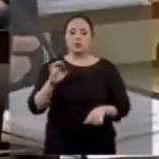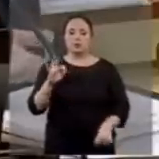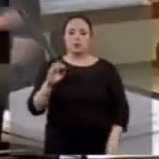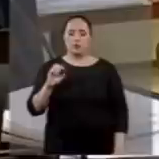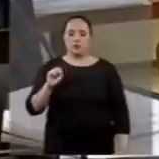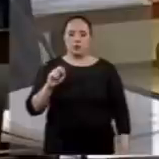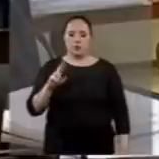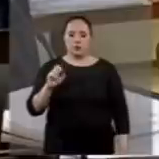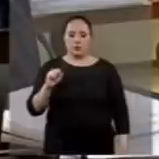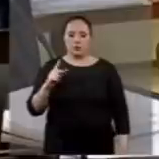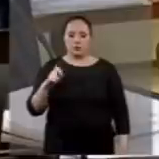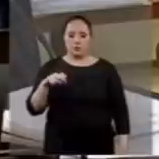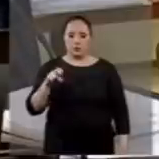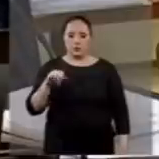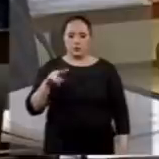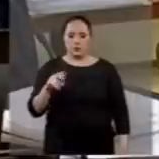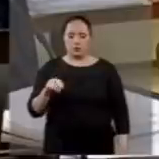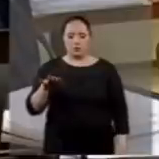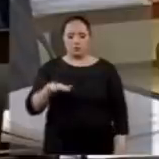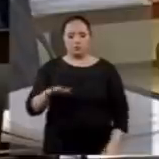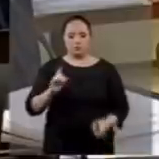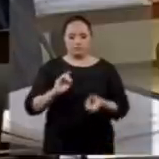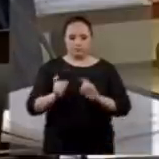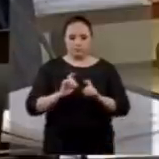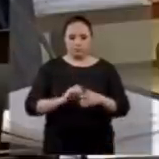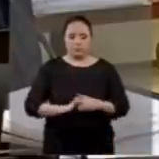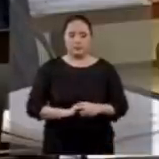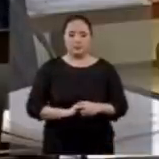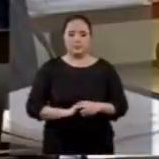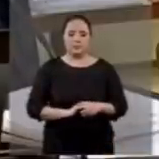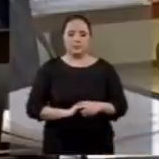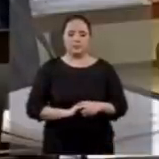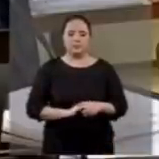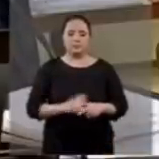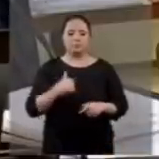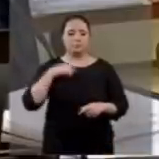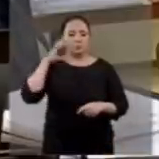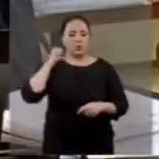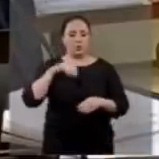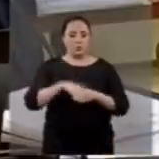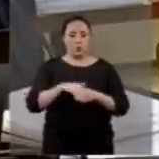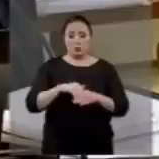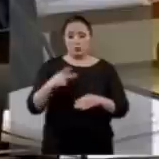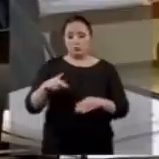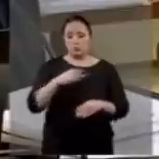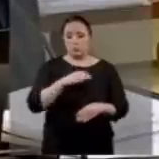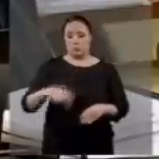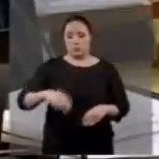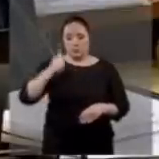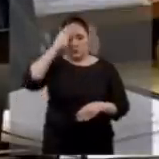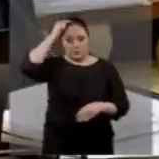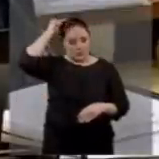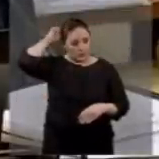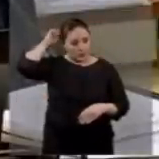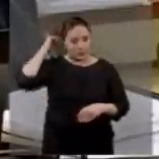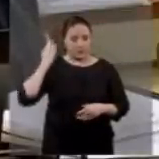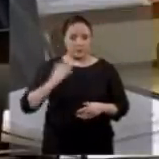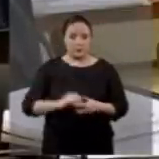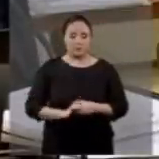suspensivo do procedimento administrativo. Então, eu ouvi o voto de Vossa Excelência, que acompanhou o relator.